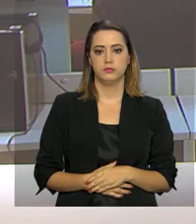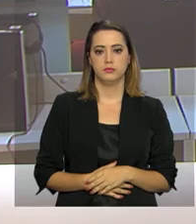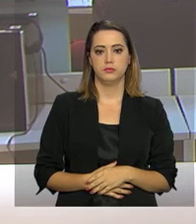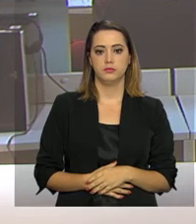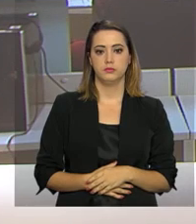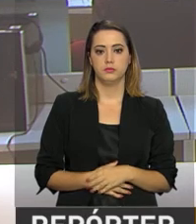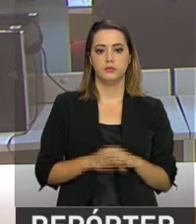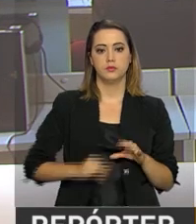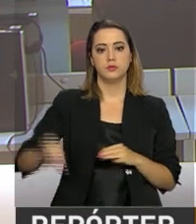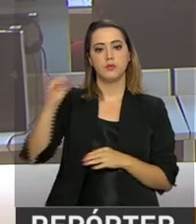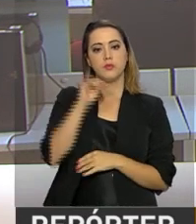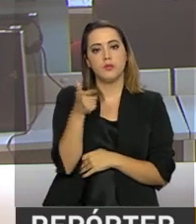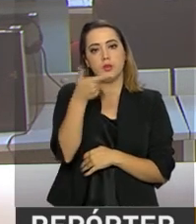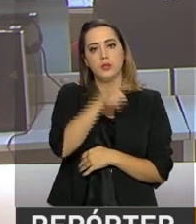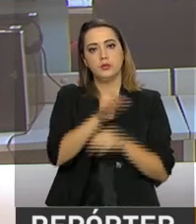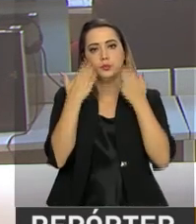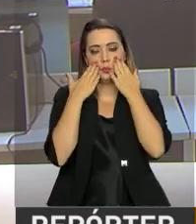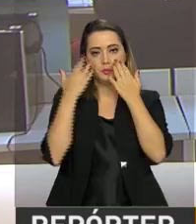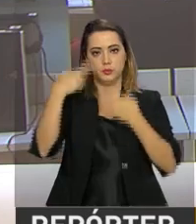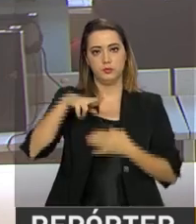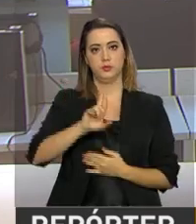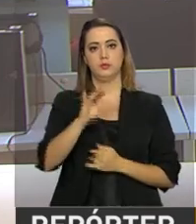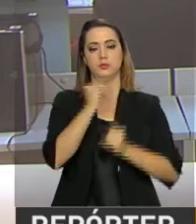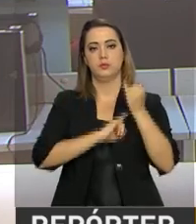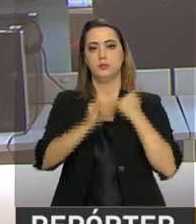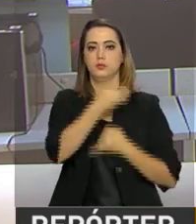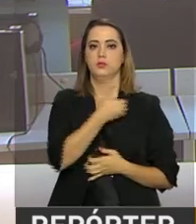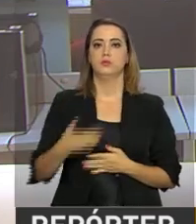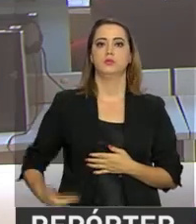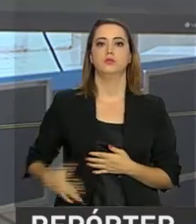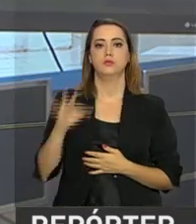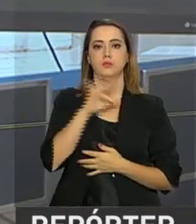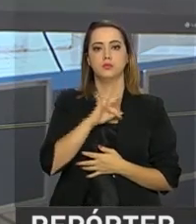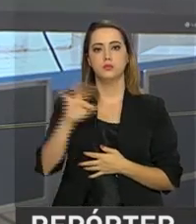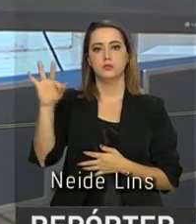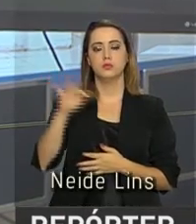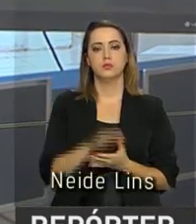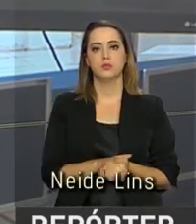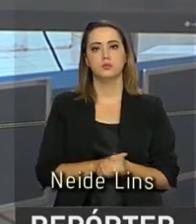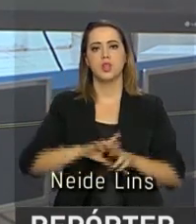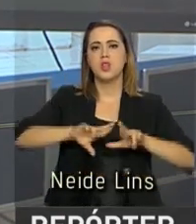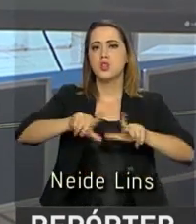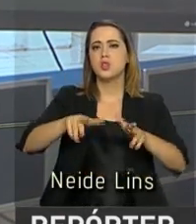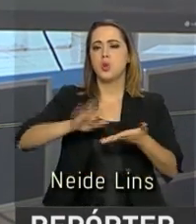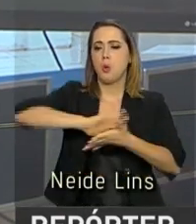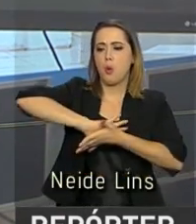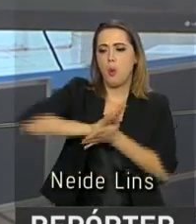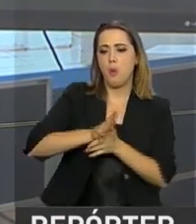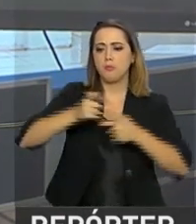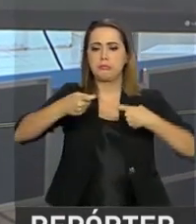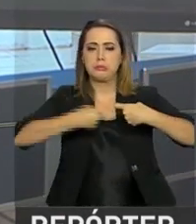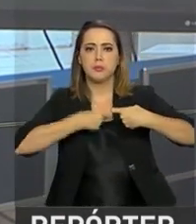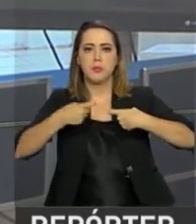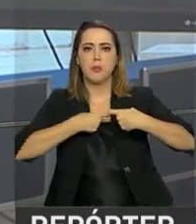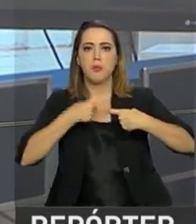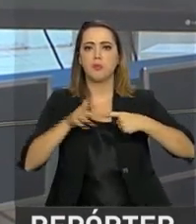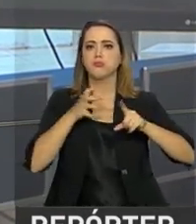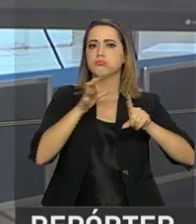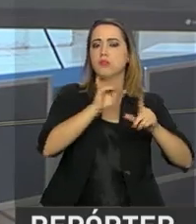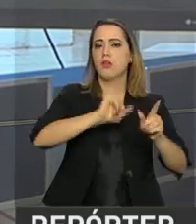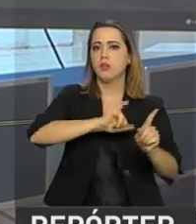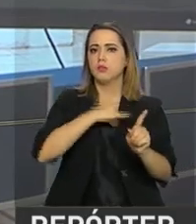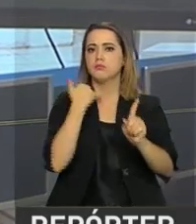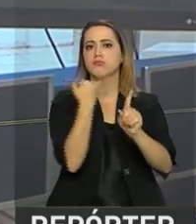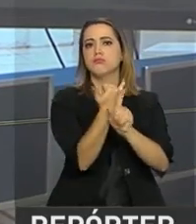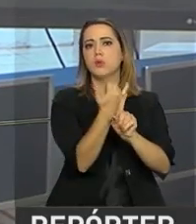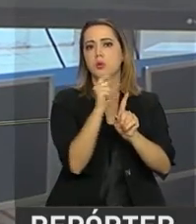Olá, estamos de volta com o repórter NBR e as notícias do governo federal. Casos de trotes violentos, assédio sexual e